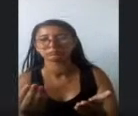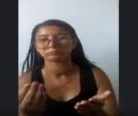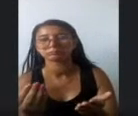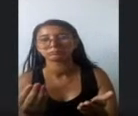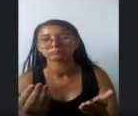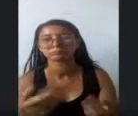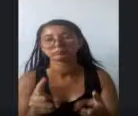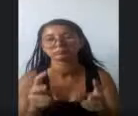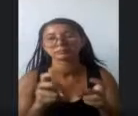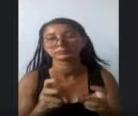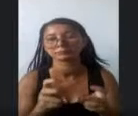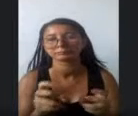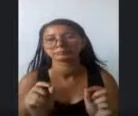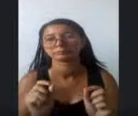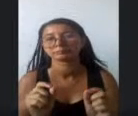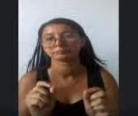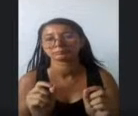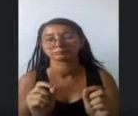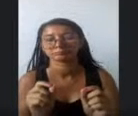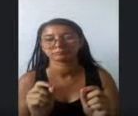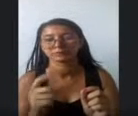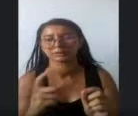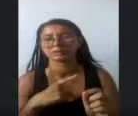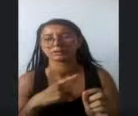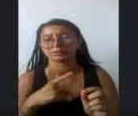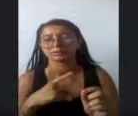associados é o que a gente vê nos outros estudos, nas